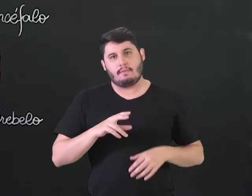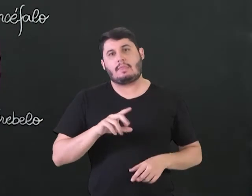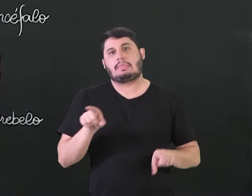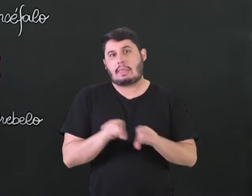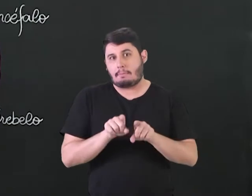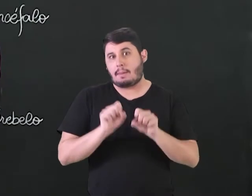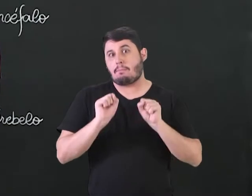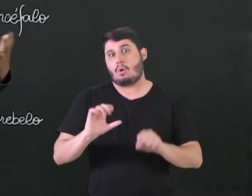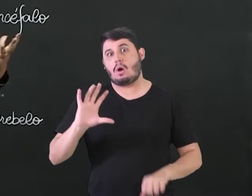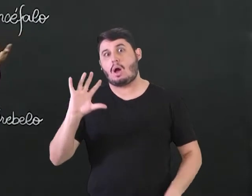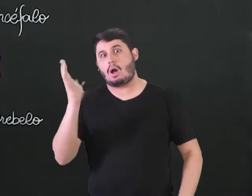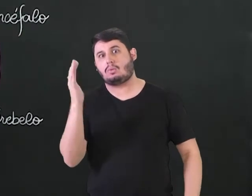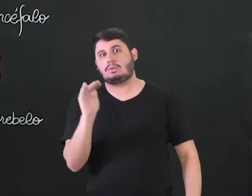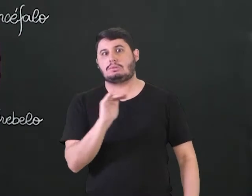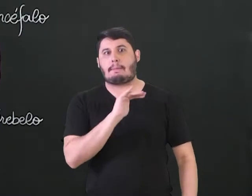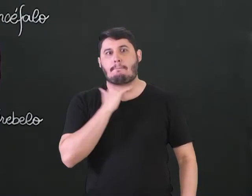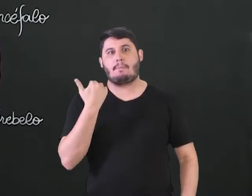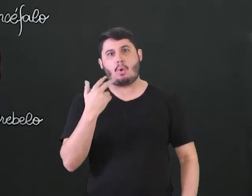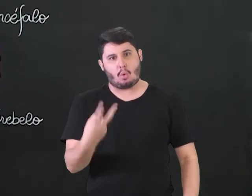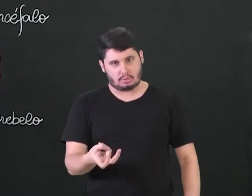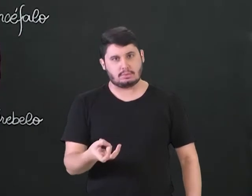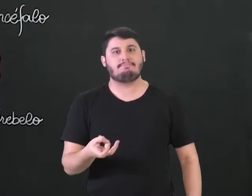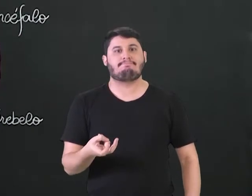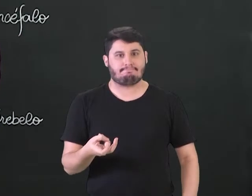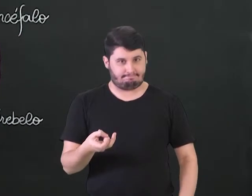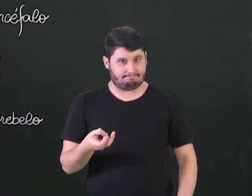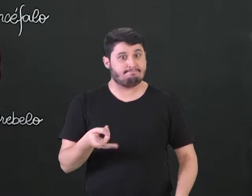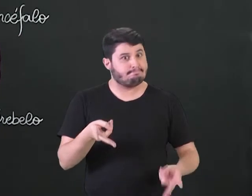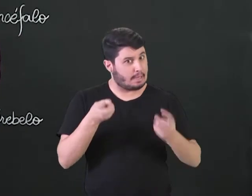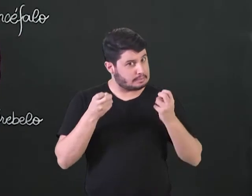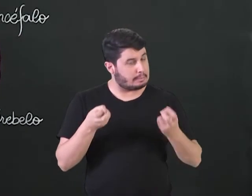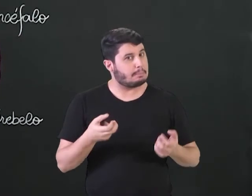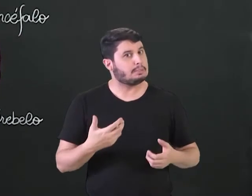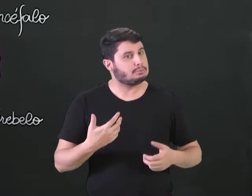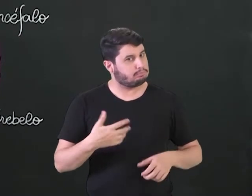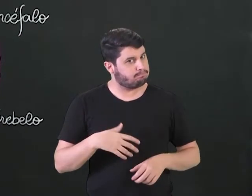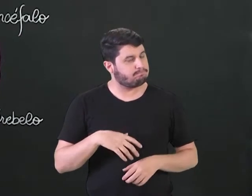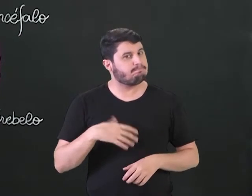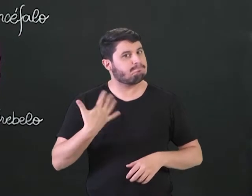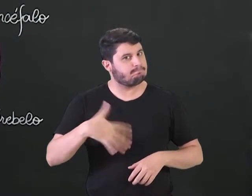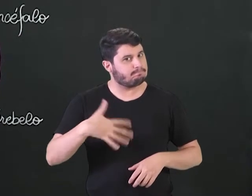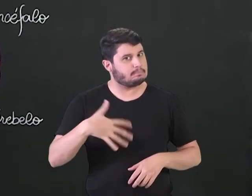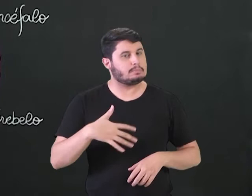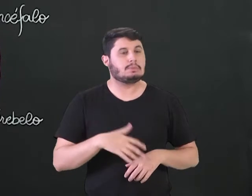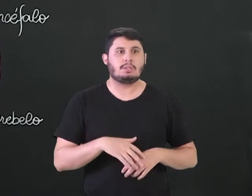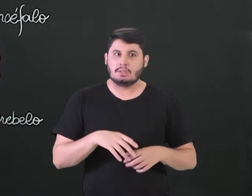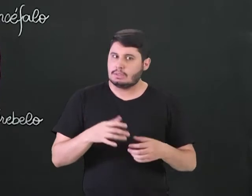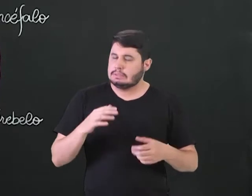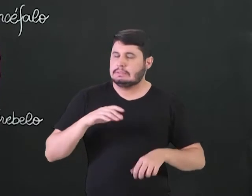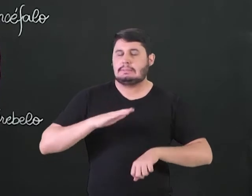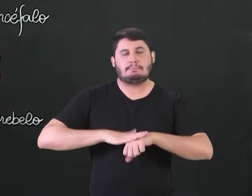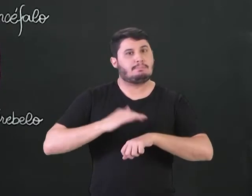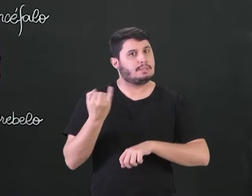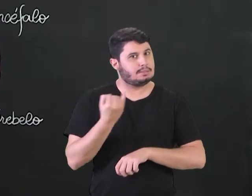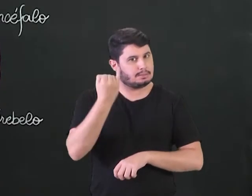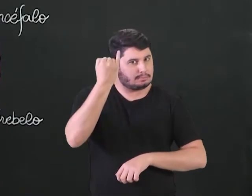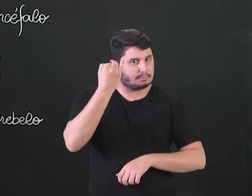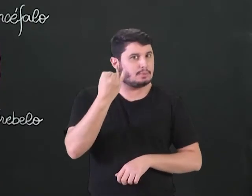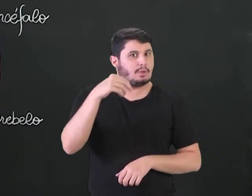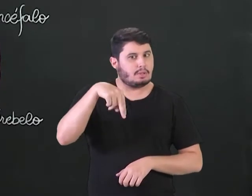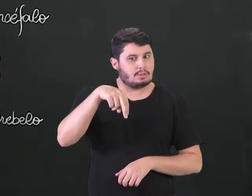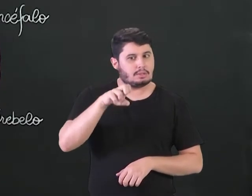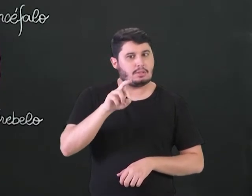Sacou a importância disso aqui? Então, neurônio, muito importante? Muito. Células da glia,